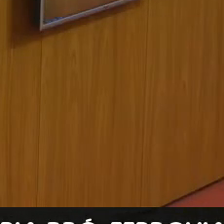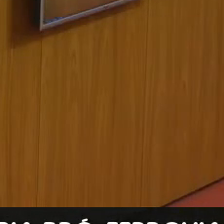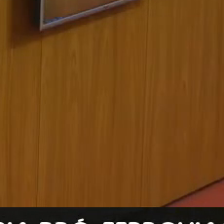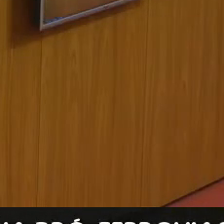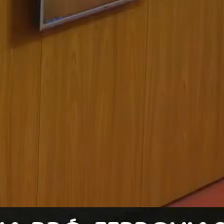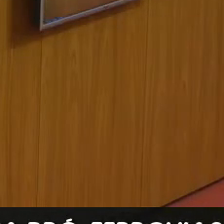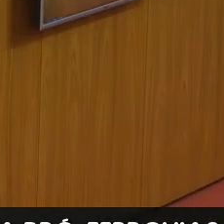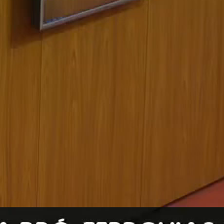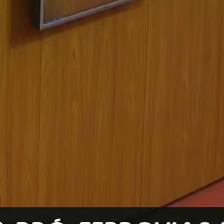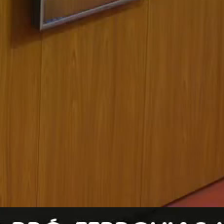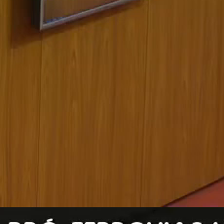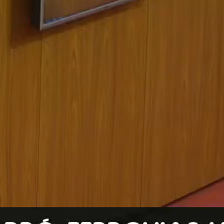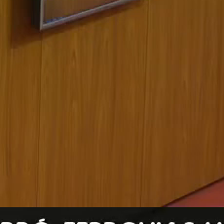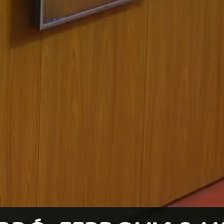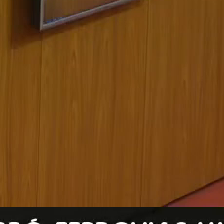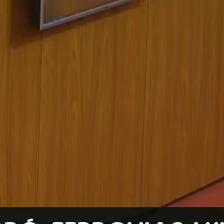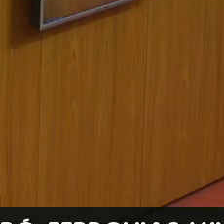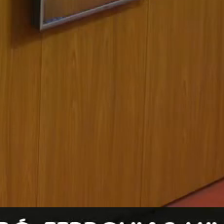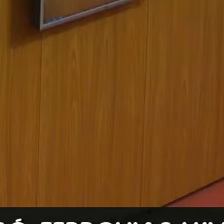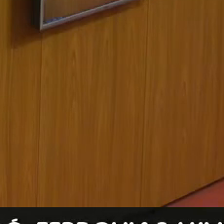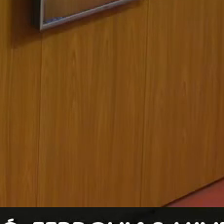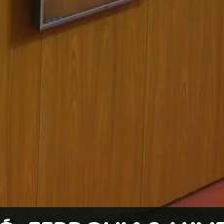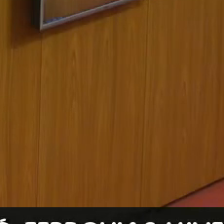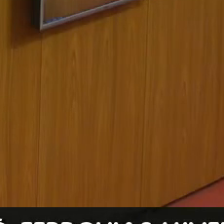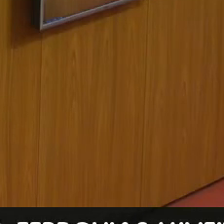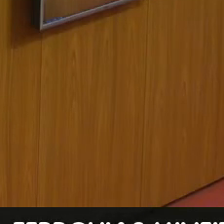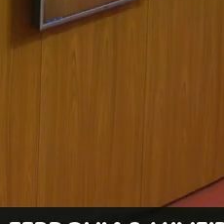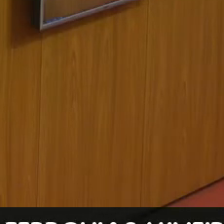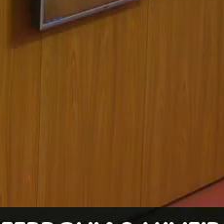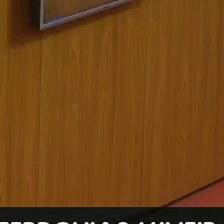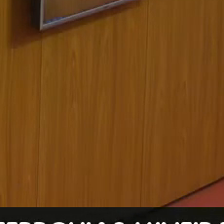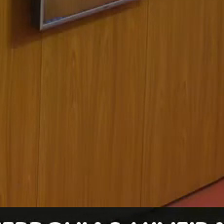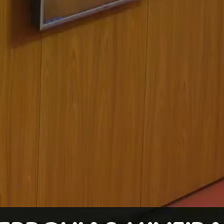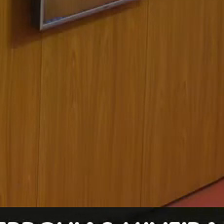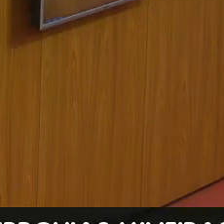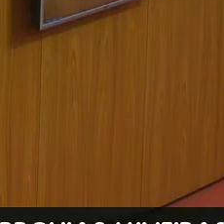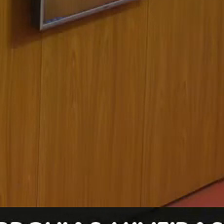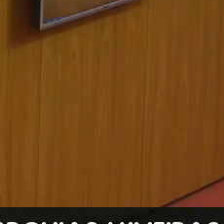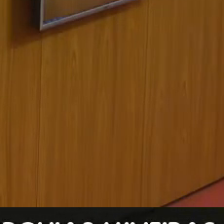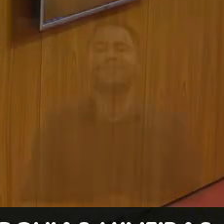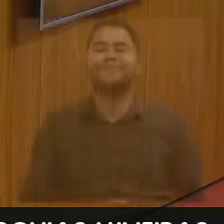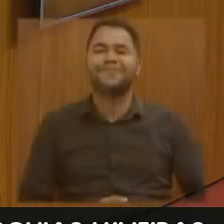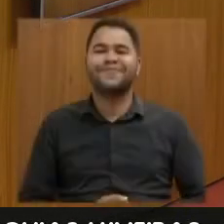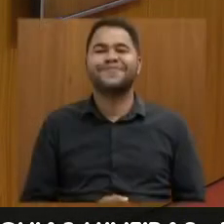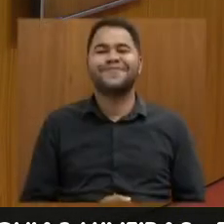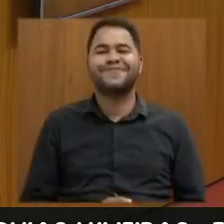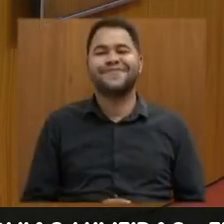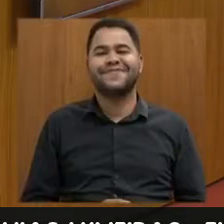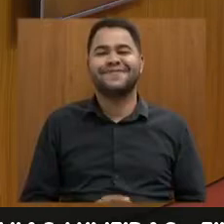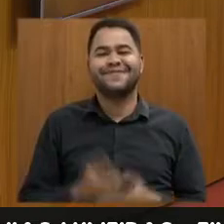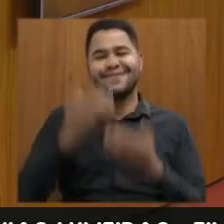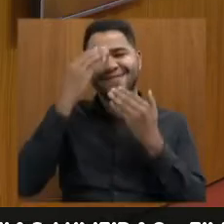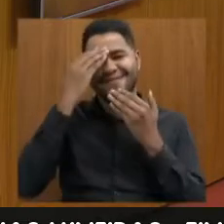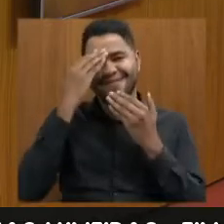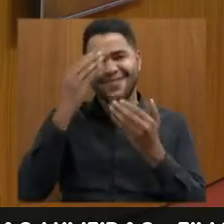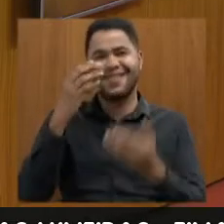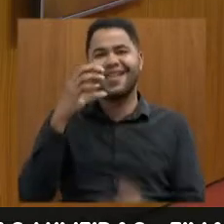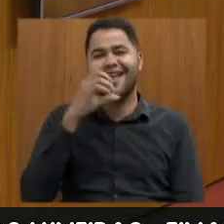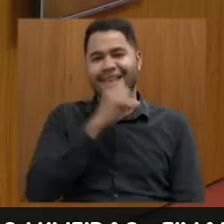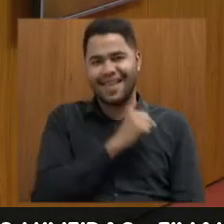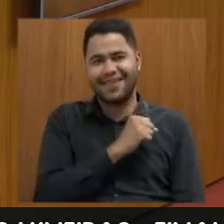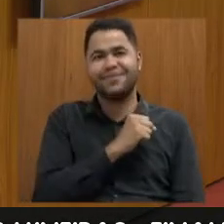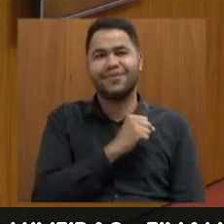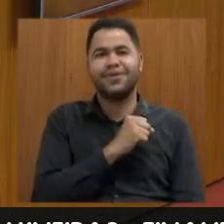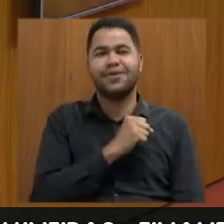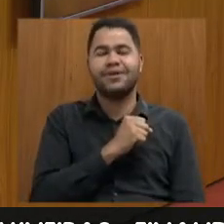e reforçar tanto a importância dessa falta dentro do estado muito rapidamente